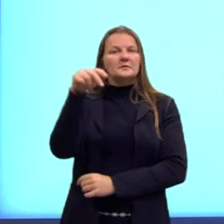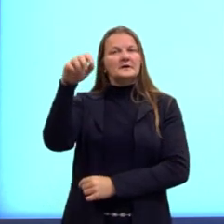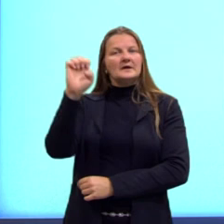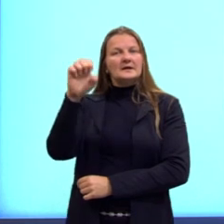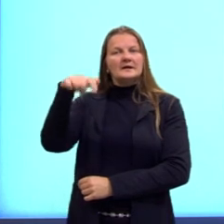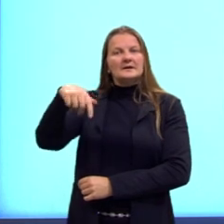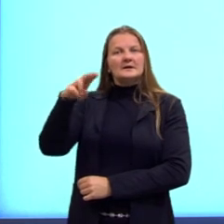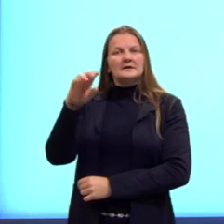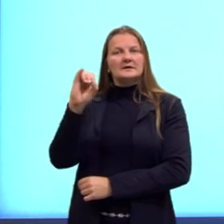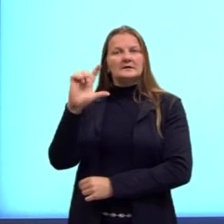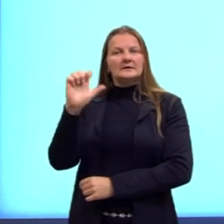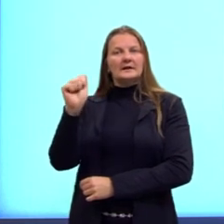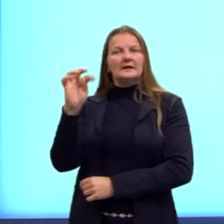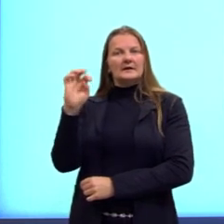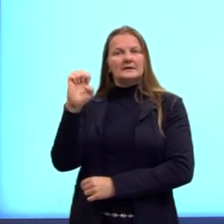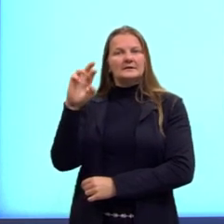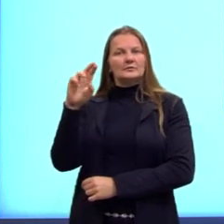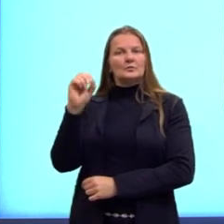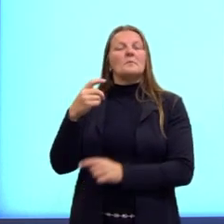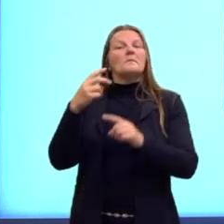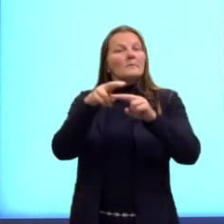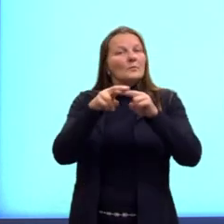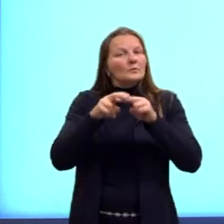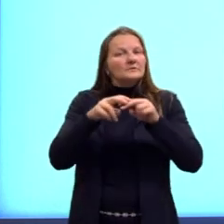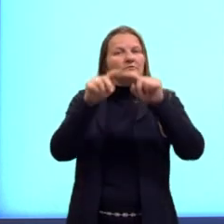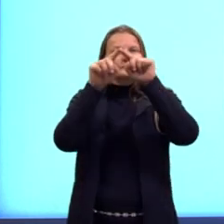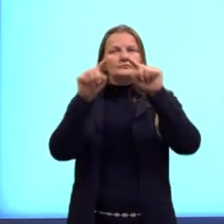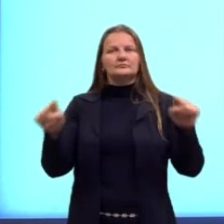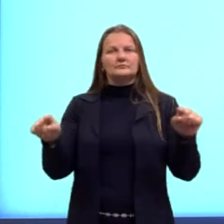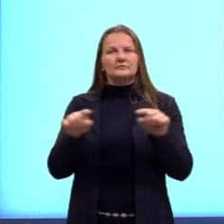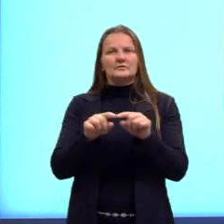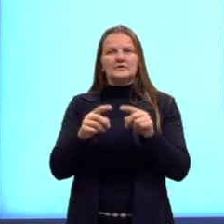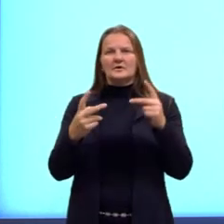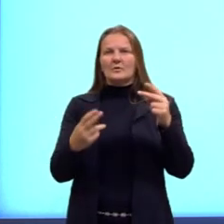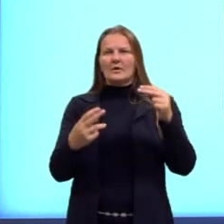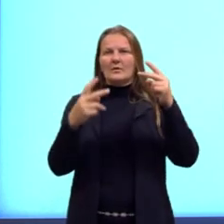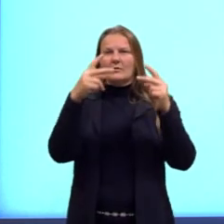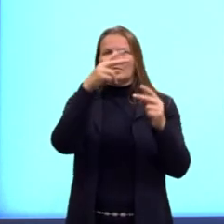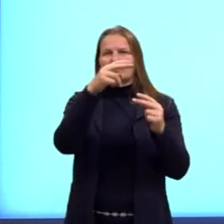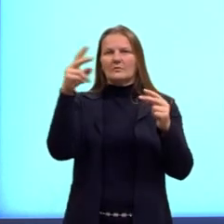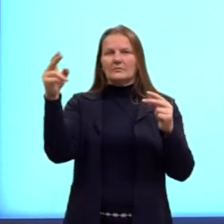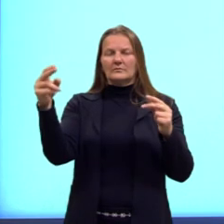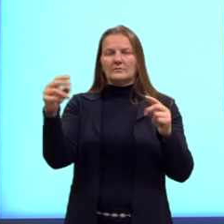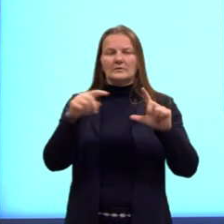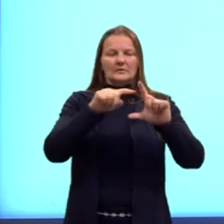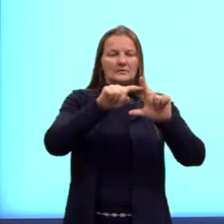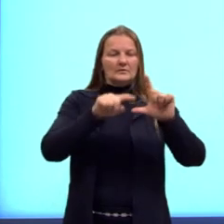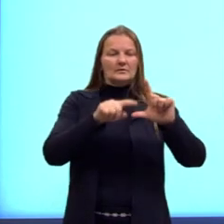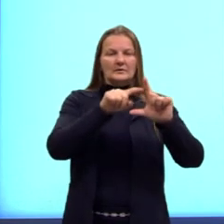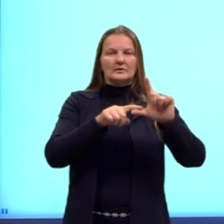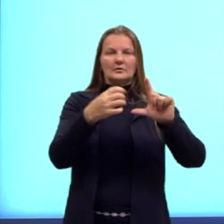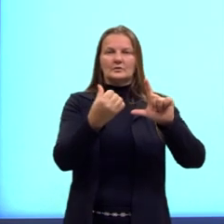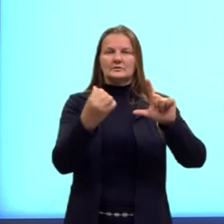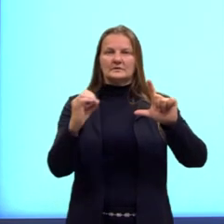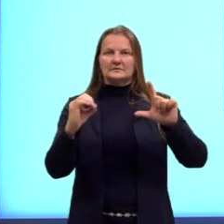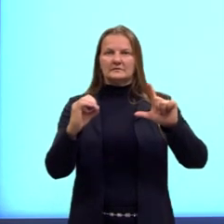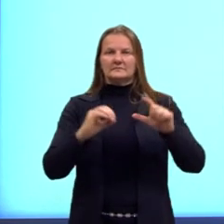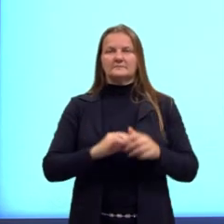mesma medida e três ângulos iguais e esses ângulos medem exatamente sessenta graus